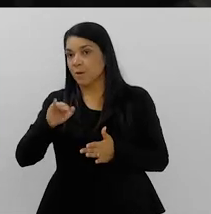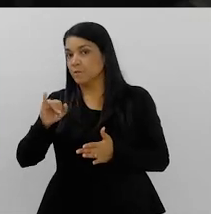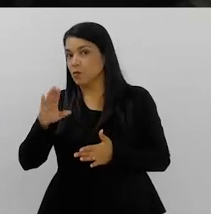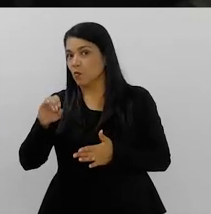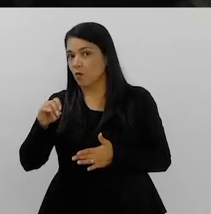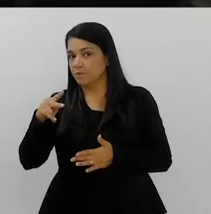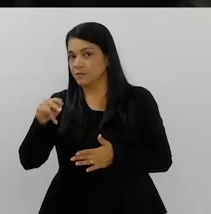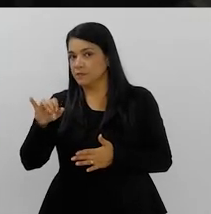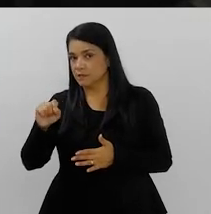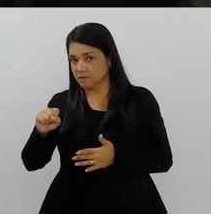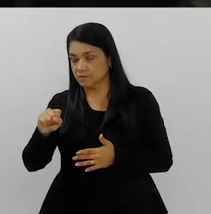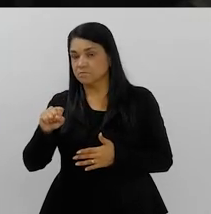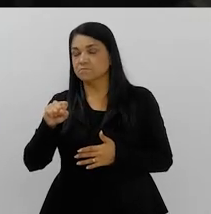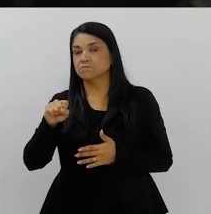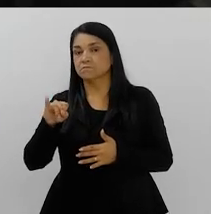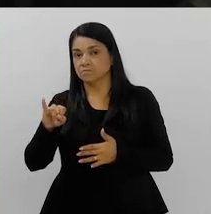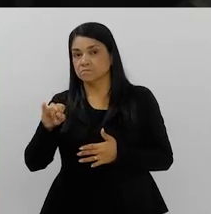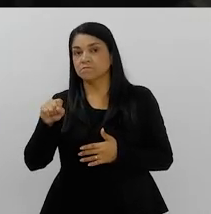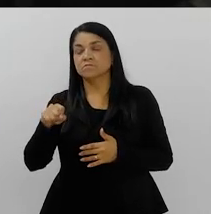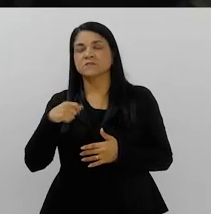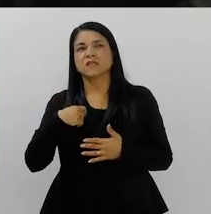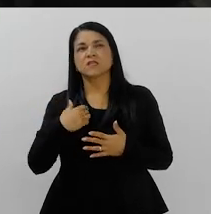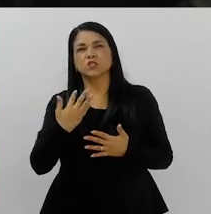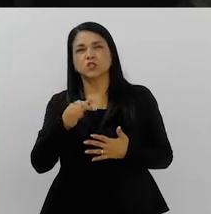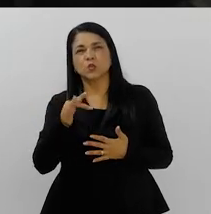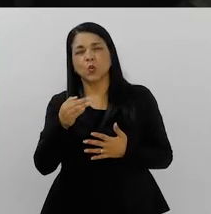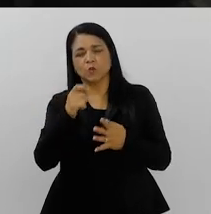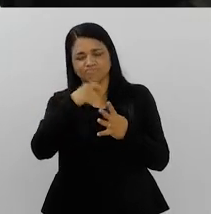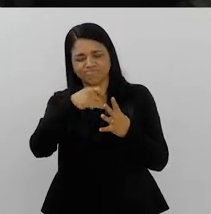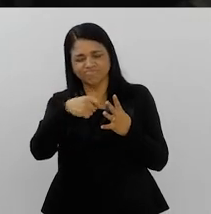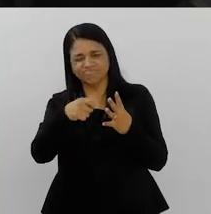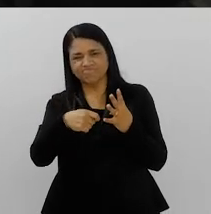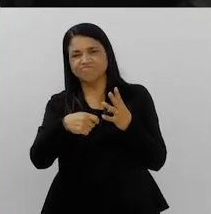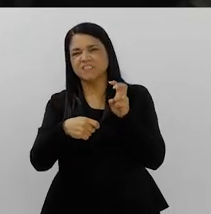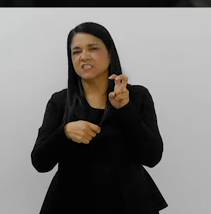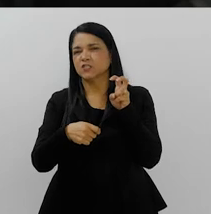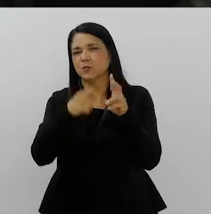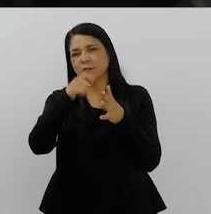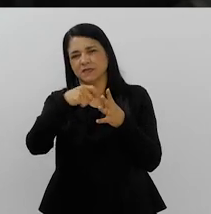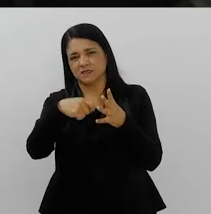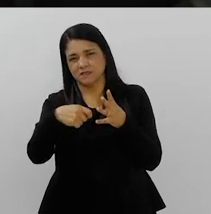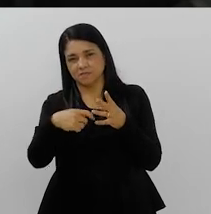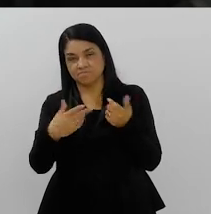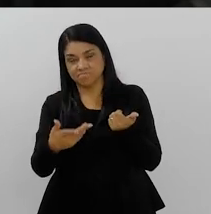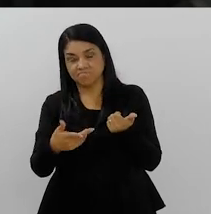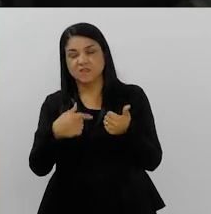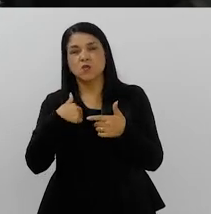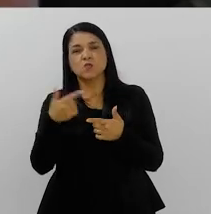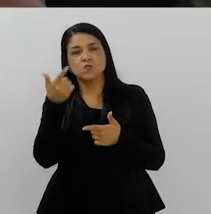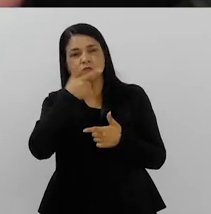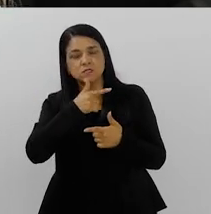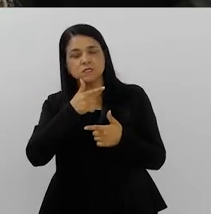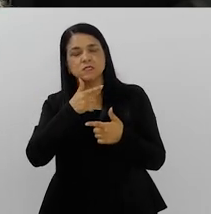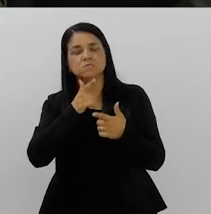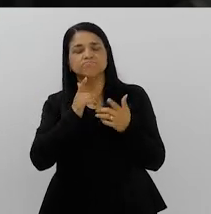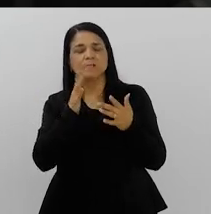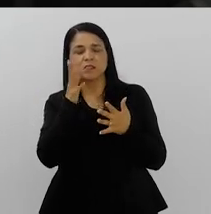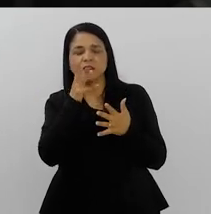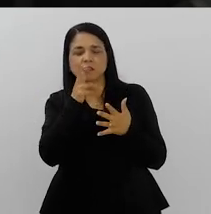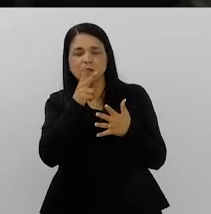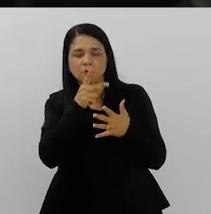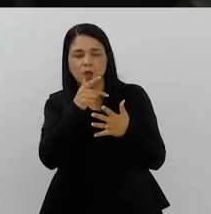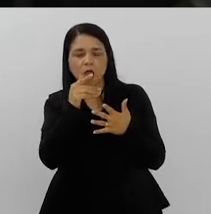biópsia depois que eu fiz a biópsia aí eu só eu senti dor durante qu 5 meses porque foi um período até eu consegui entrar no